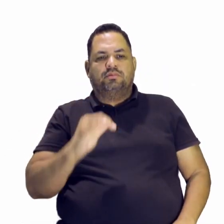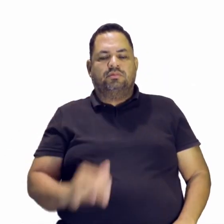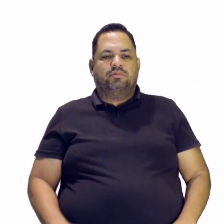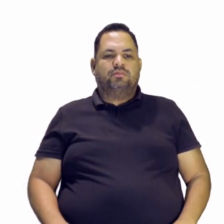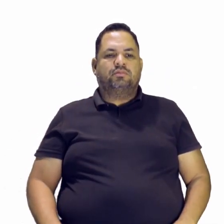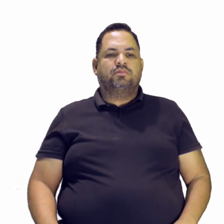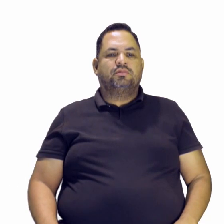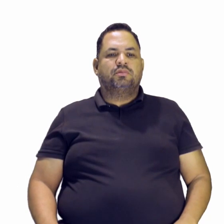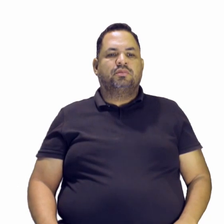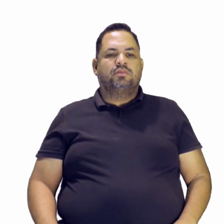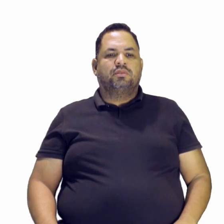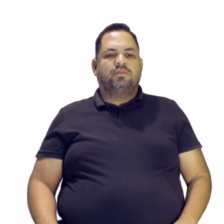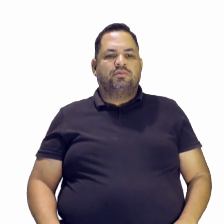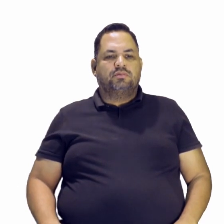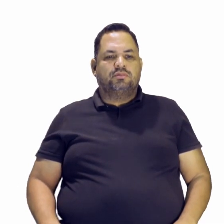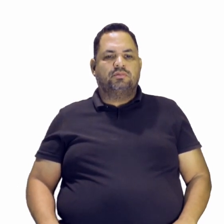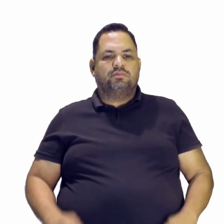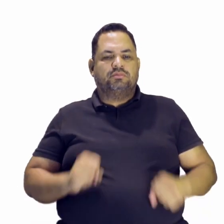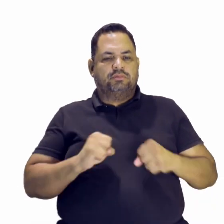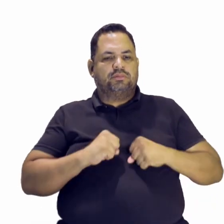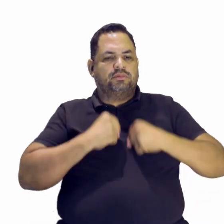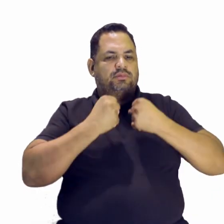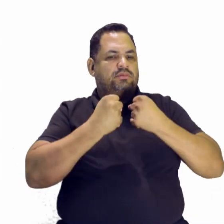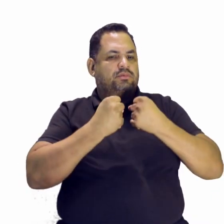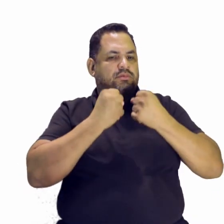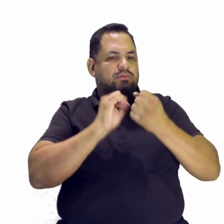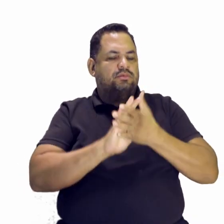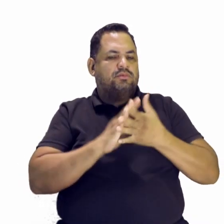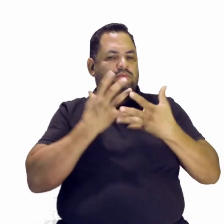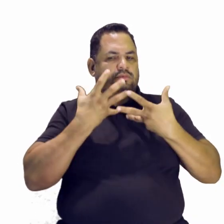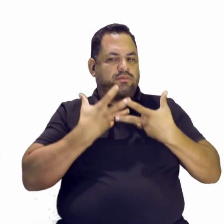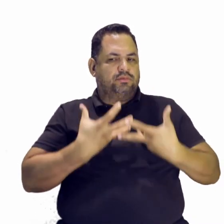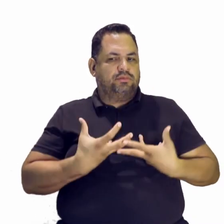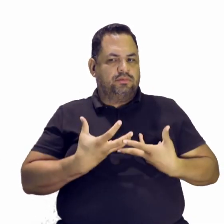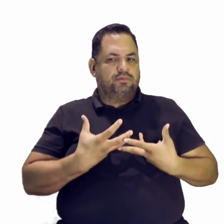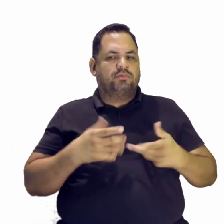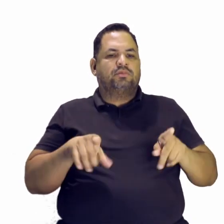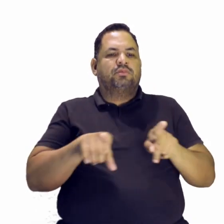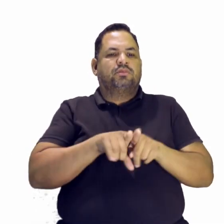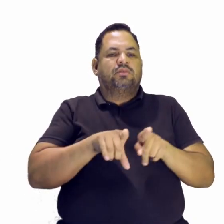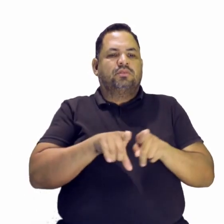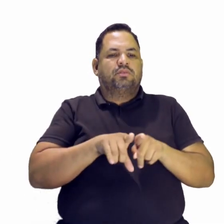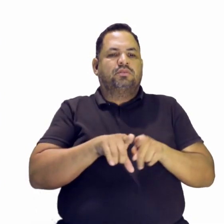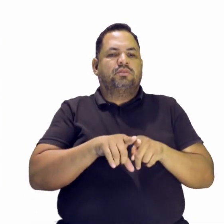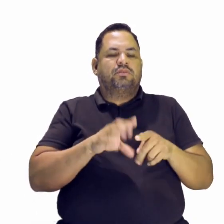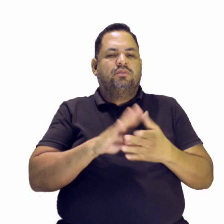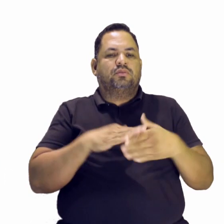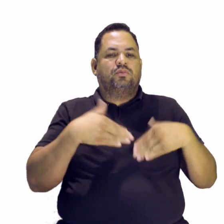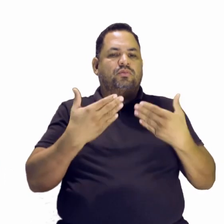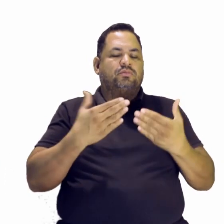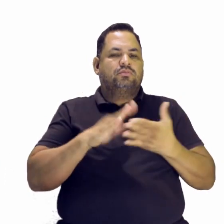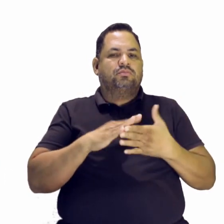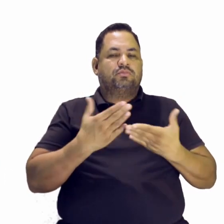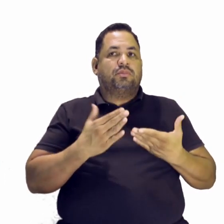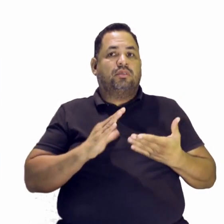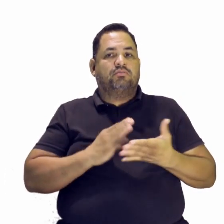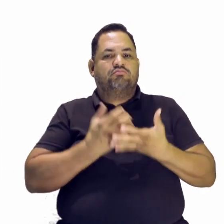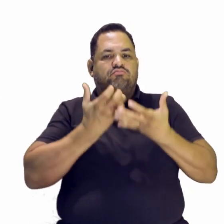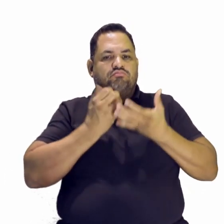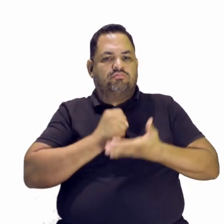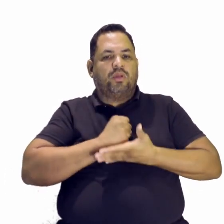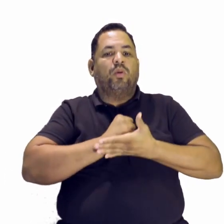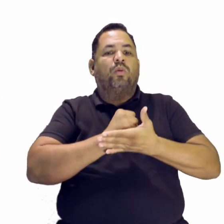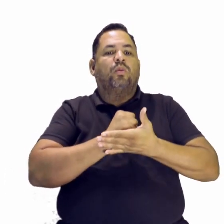domina, tá? Tem característica que está ligada ao nível de resistência à minha fadiga, né? O quanto que eu vou suportar essa